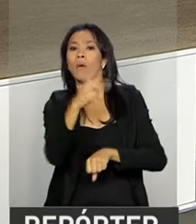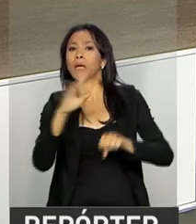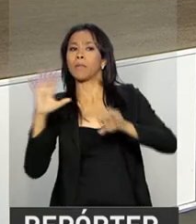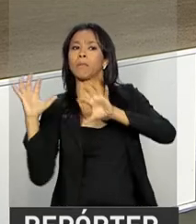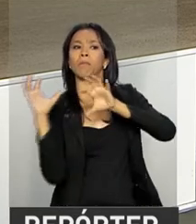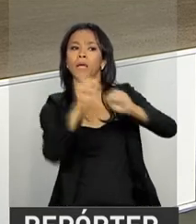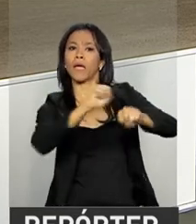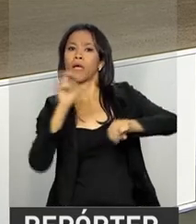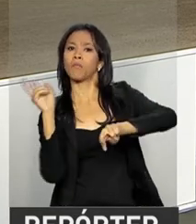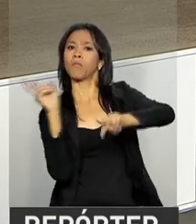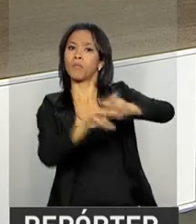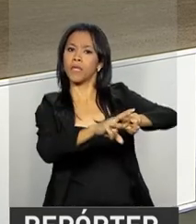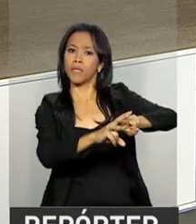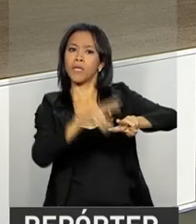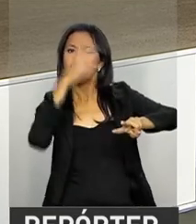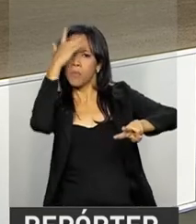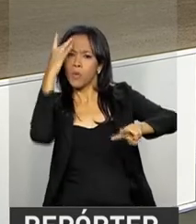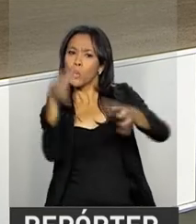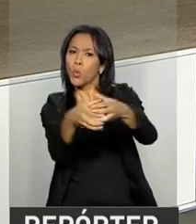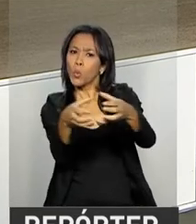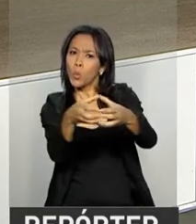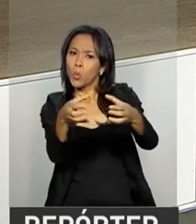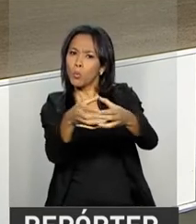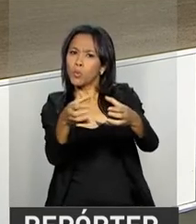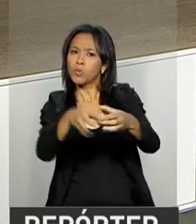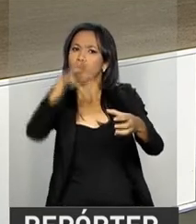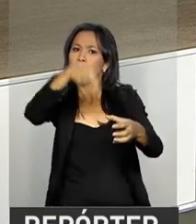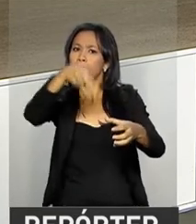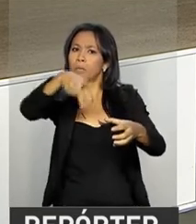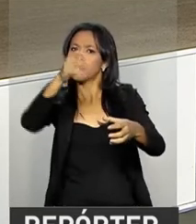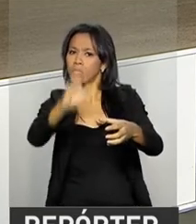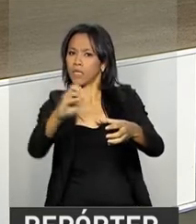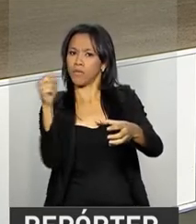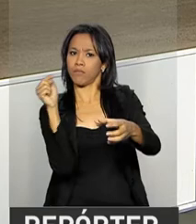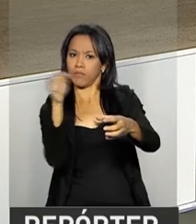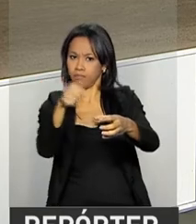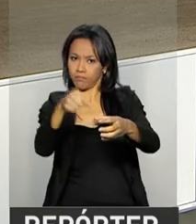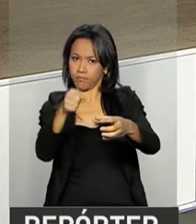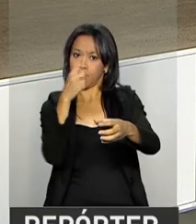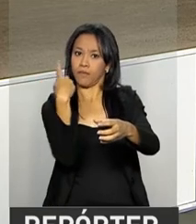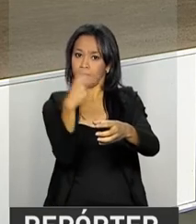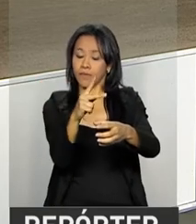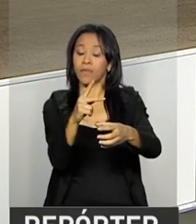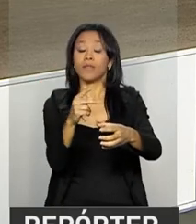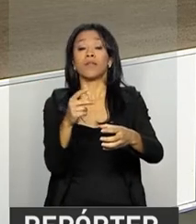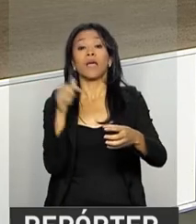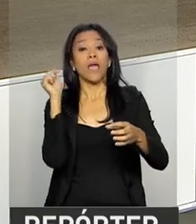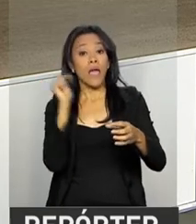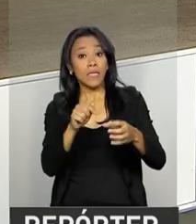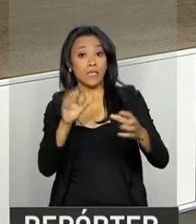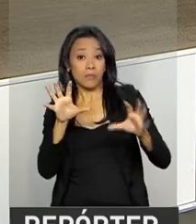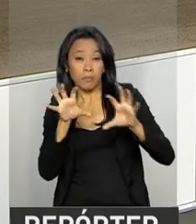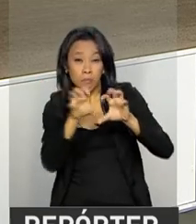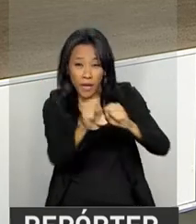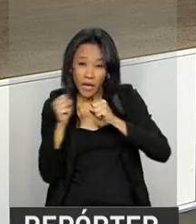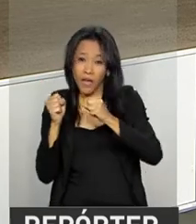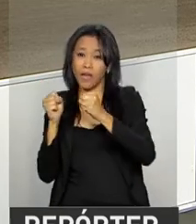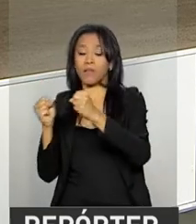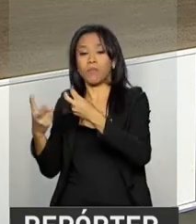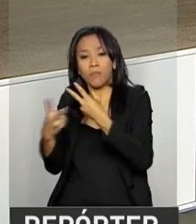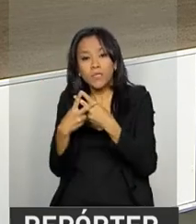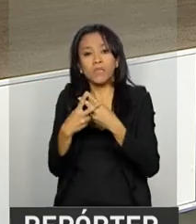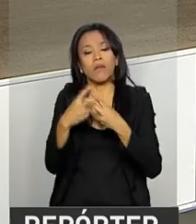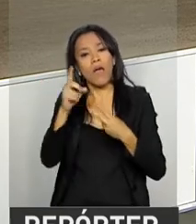integrantes da facção criminosa pcc primeiro comando da capital é essa prisão ocorreu com o